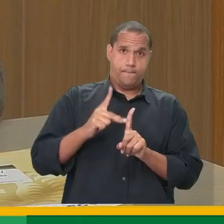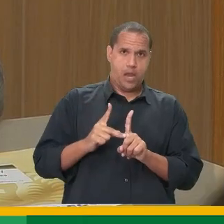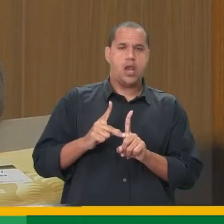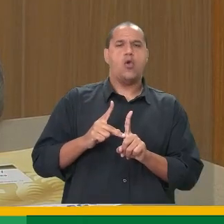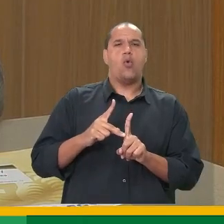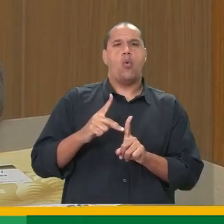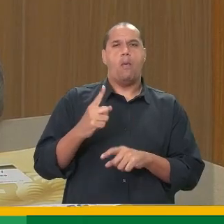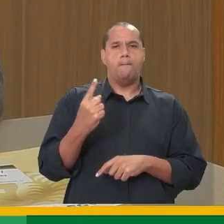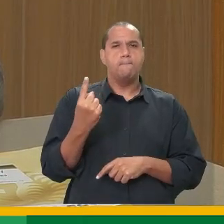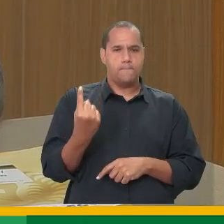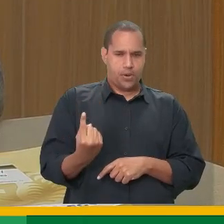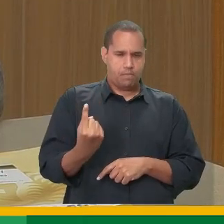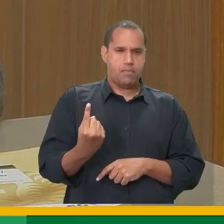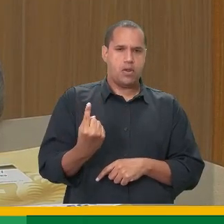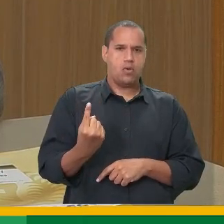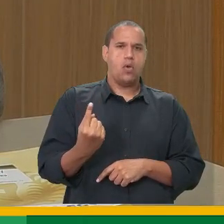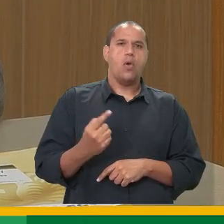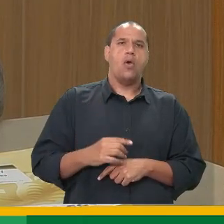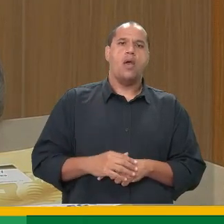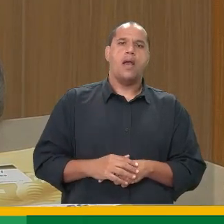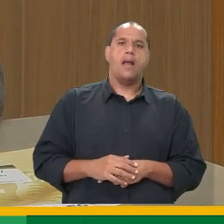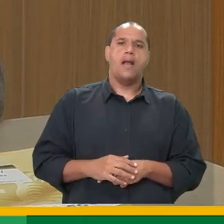faculdade ela